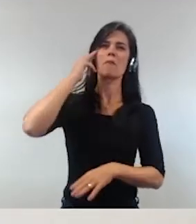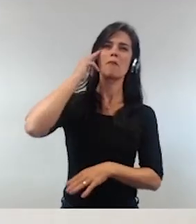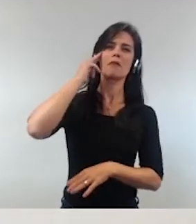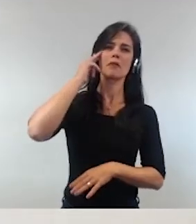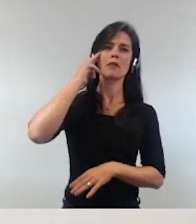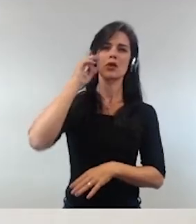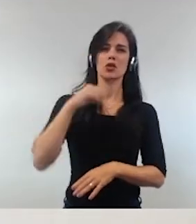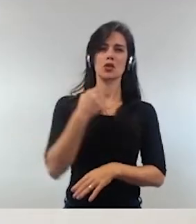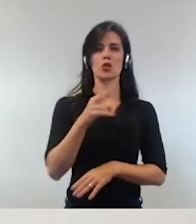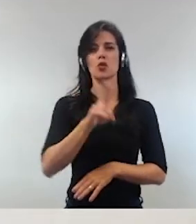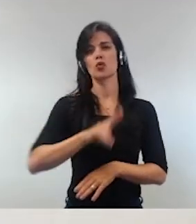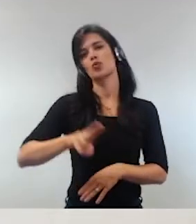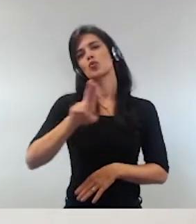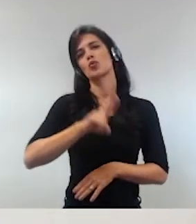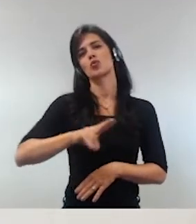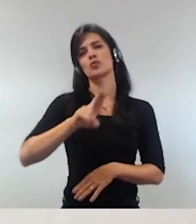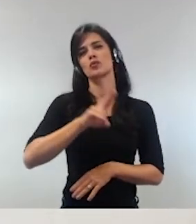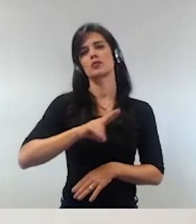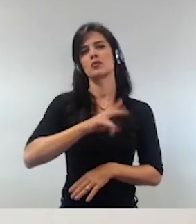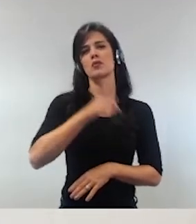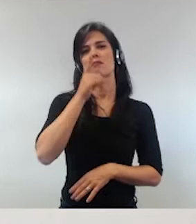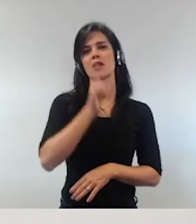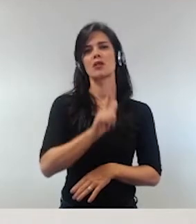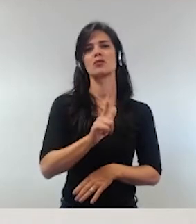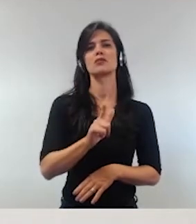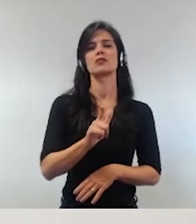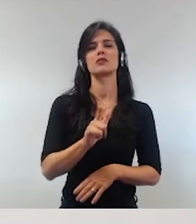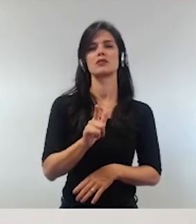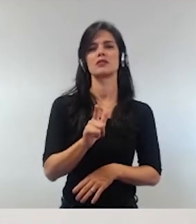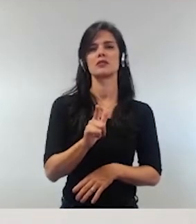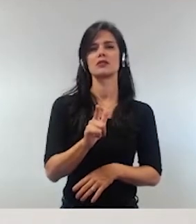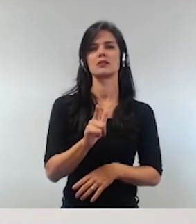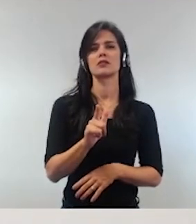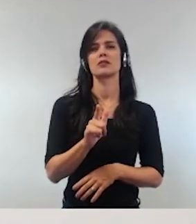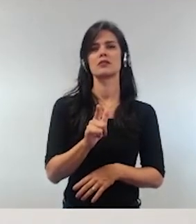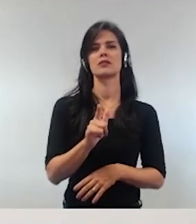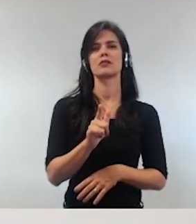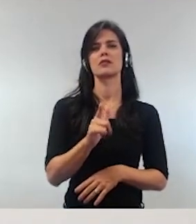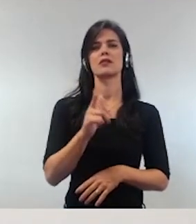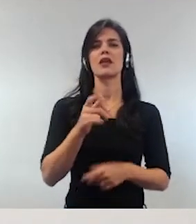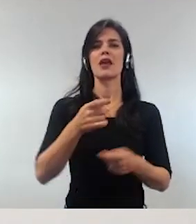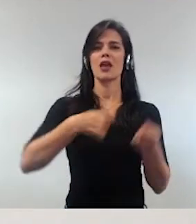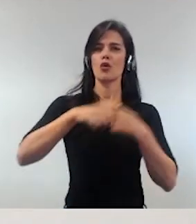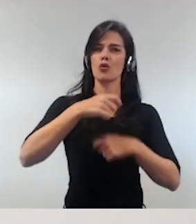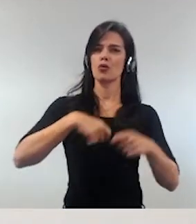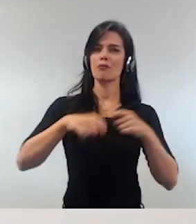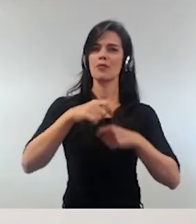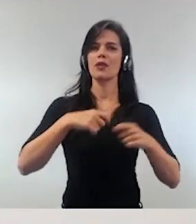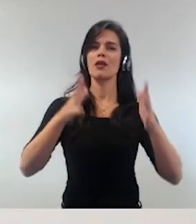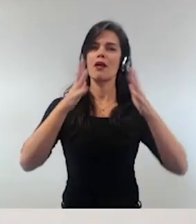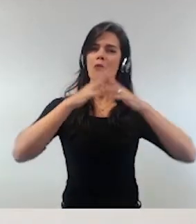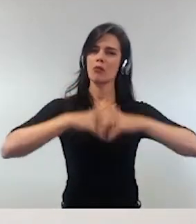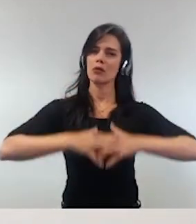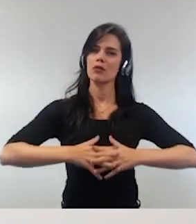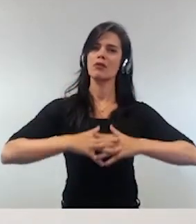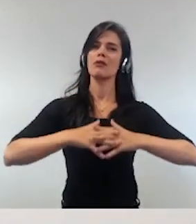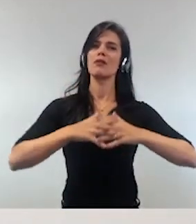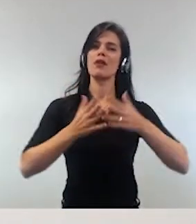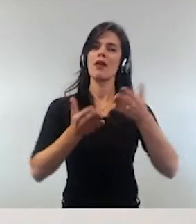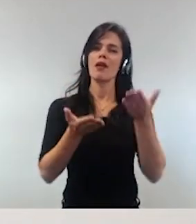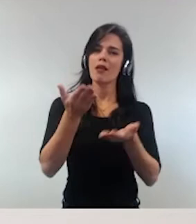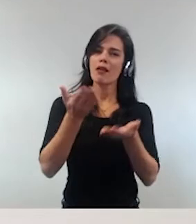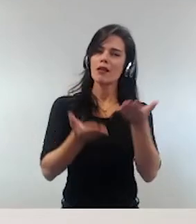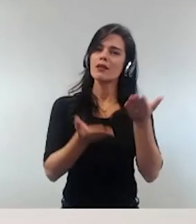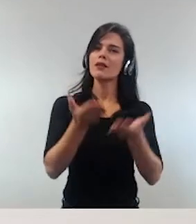que nós utilizamos, por exemplo, para a recomposição do equilíbrio econômico, infelizmente, elas